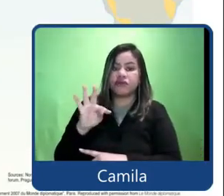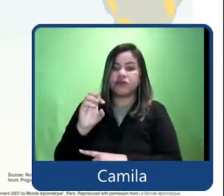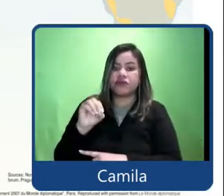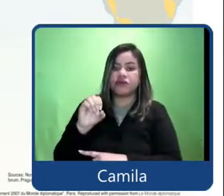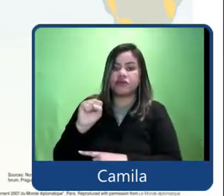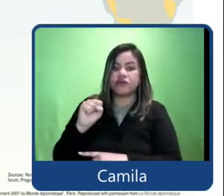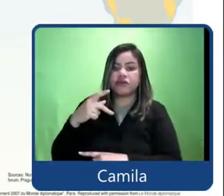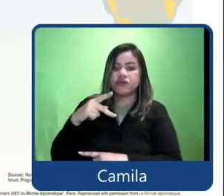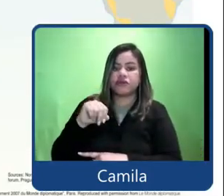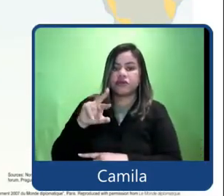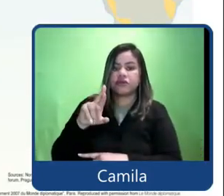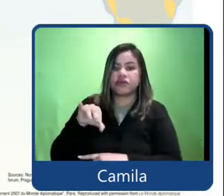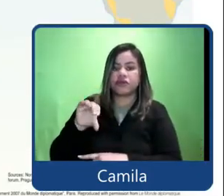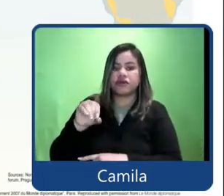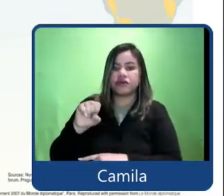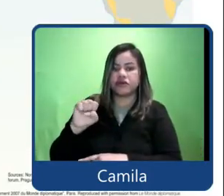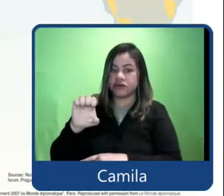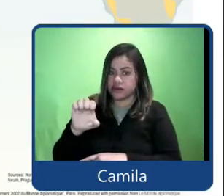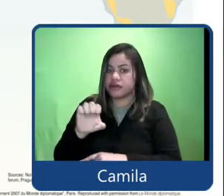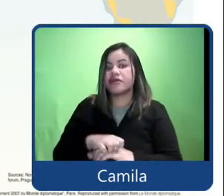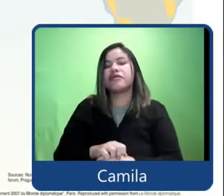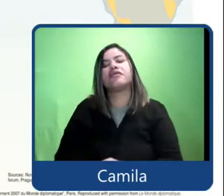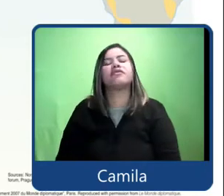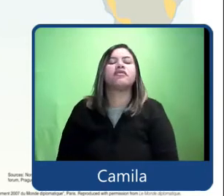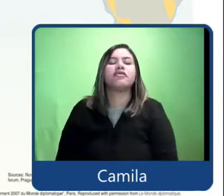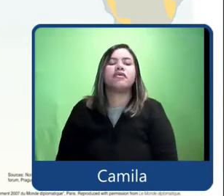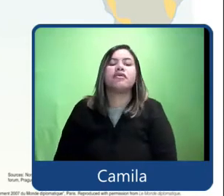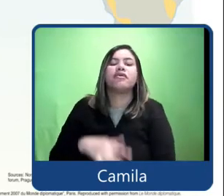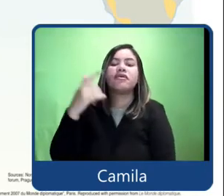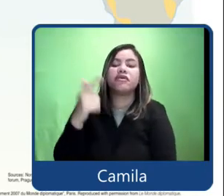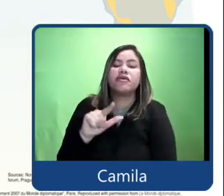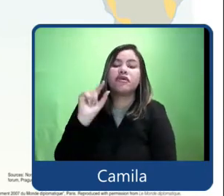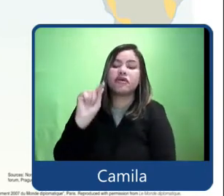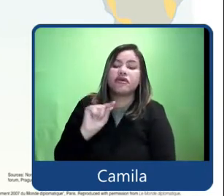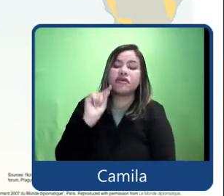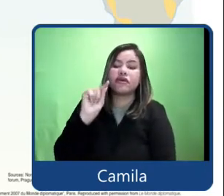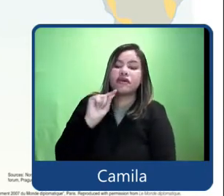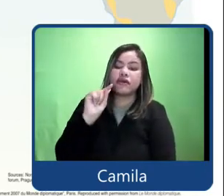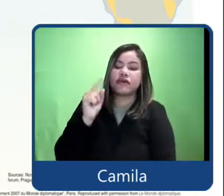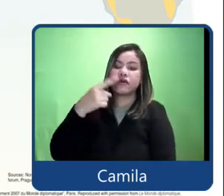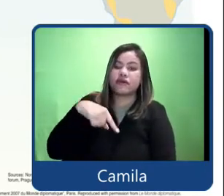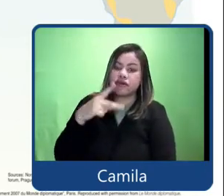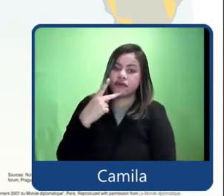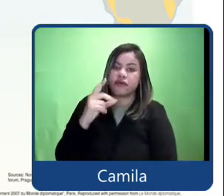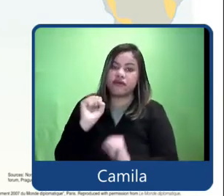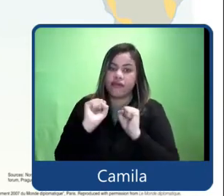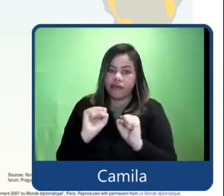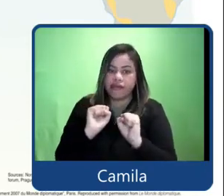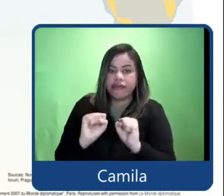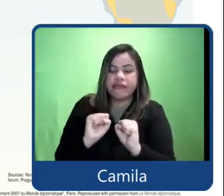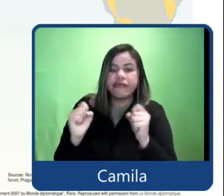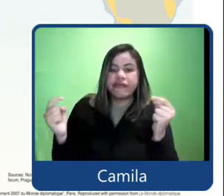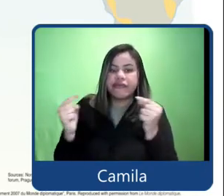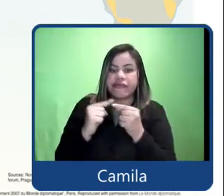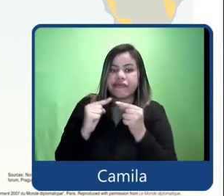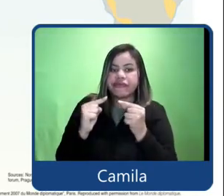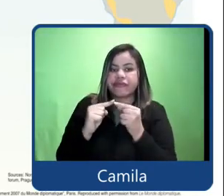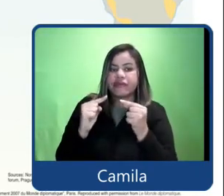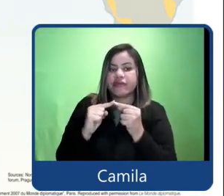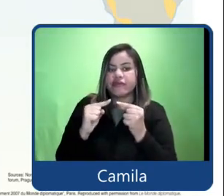Passando para um outro aspecto, né, que a gente pode abordar, em relação às dimensões humanas,